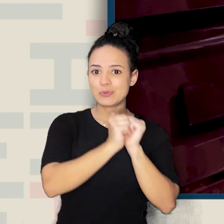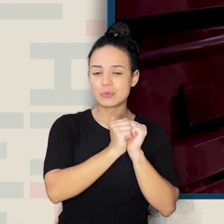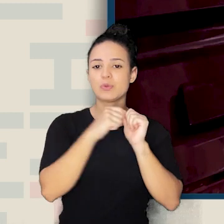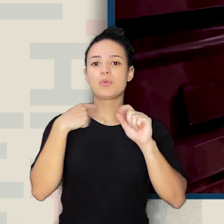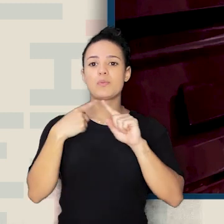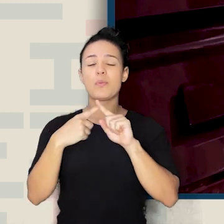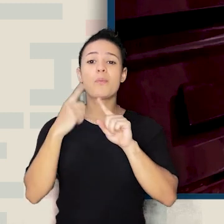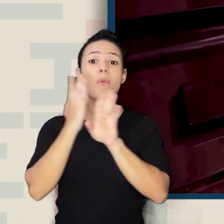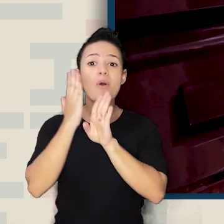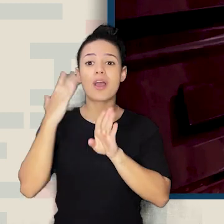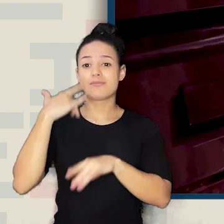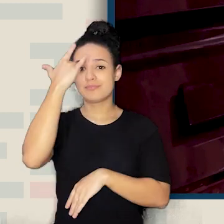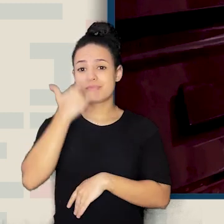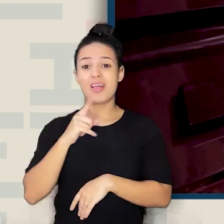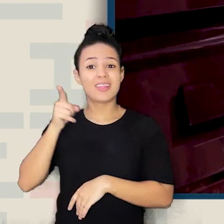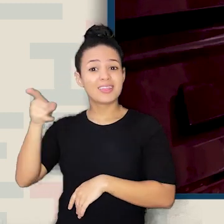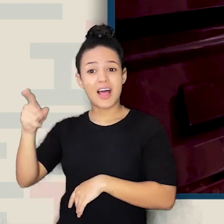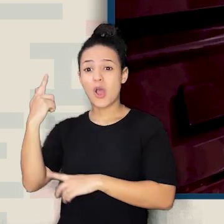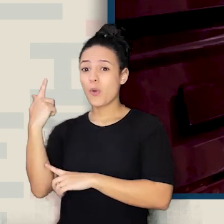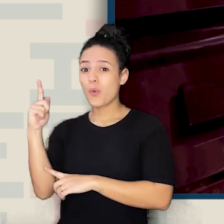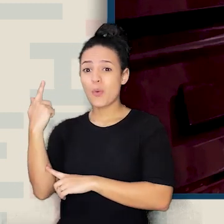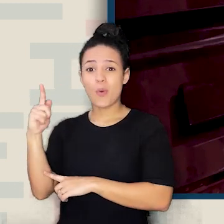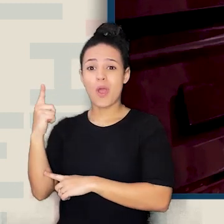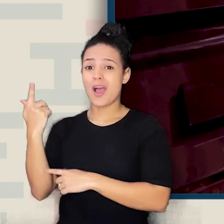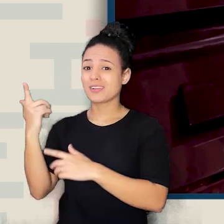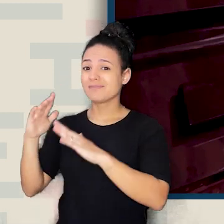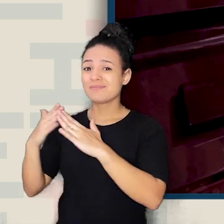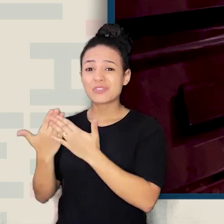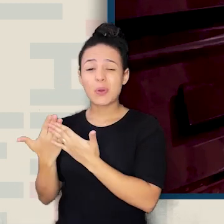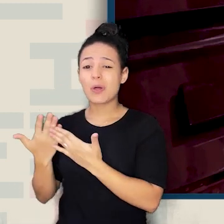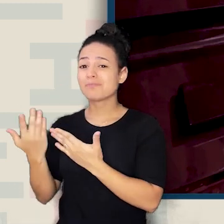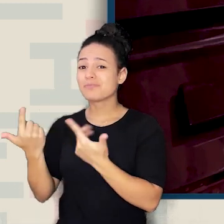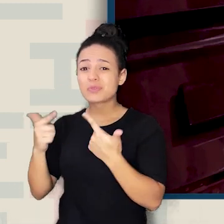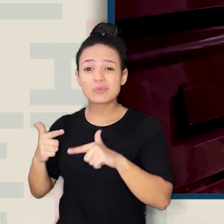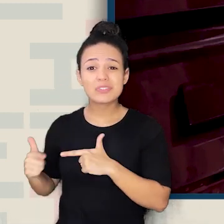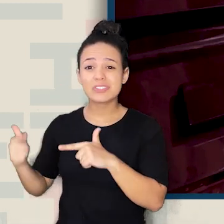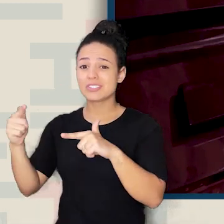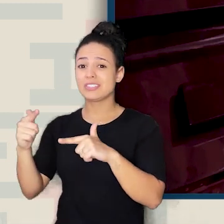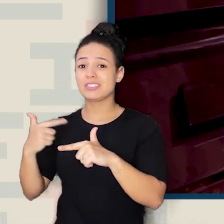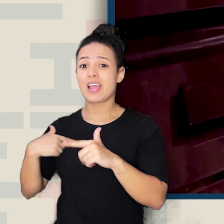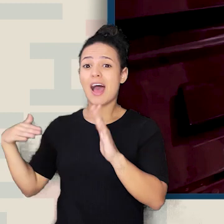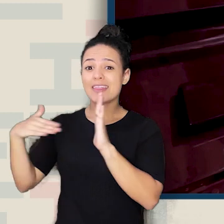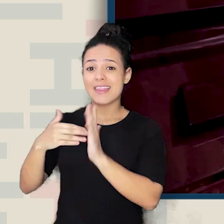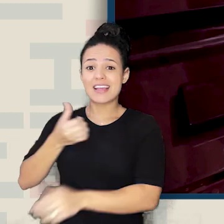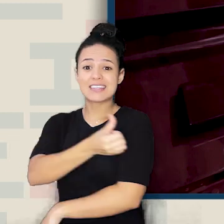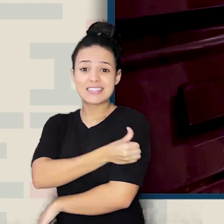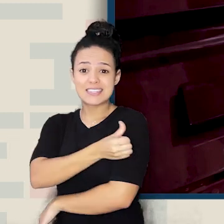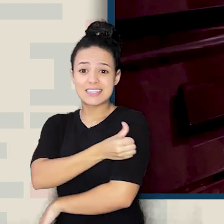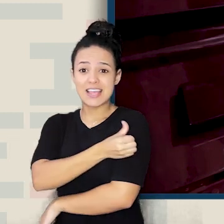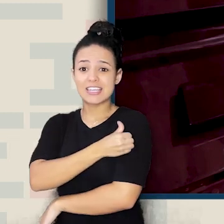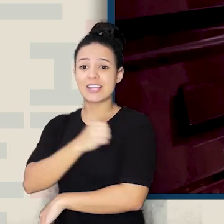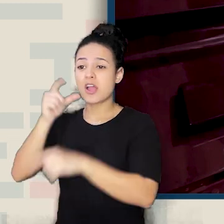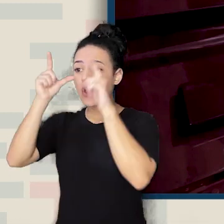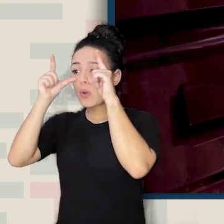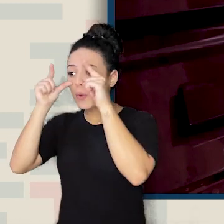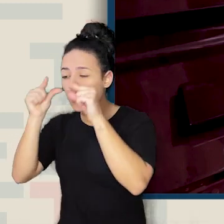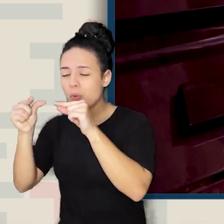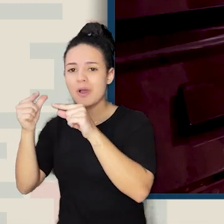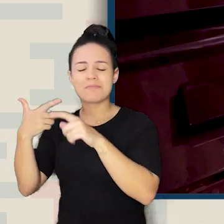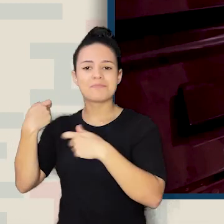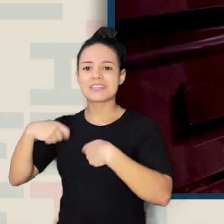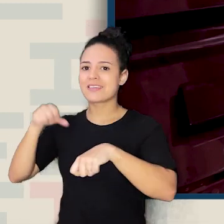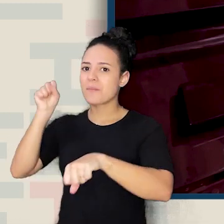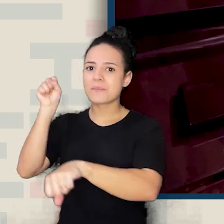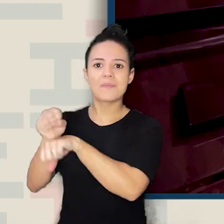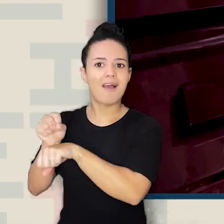visão, que lá eu não tive como estudar. Estudei até a 6ª série, minha visão foi caindo. Quando chegou na 6ª série eu tive que parar, eu não conseguia mais